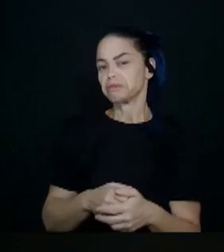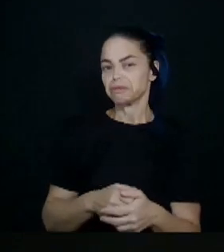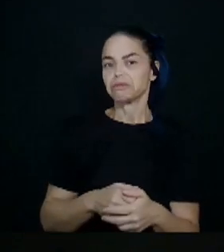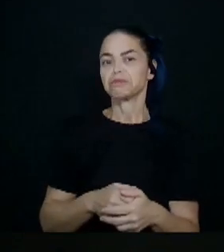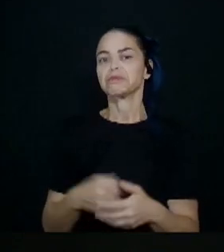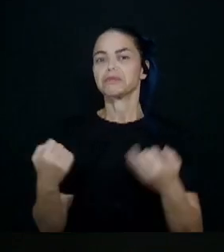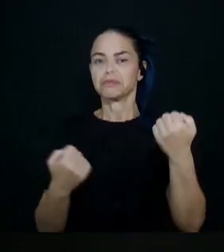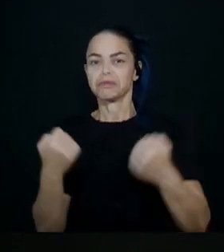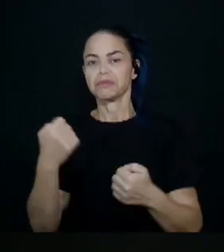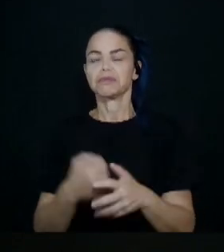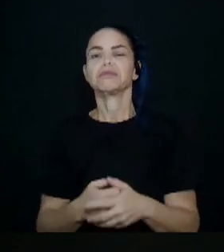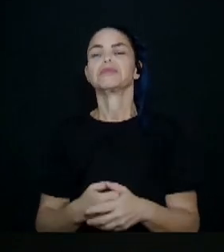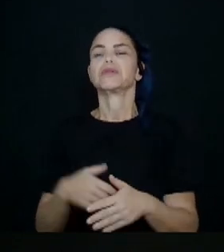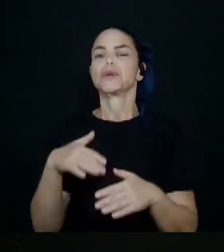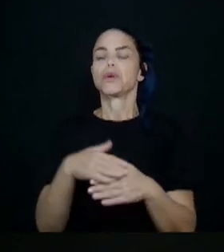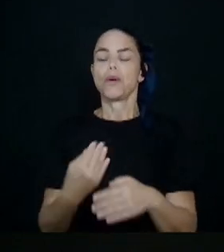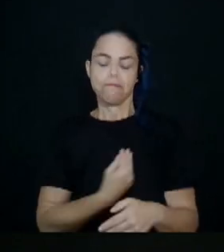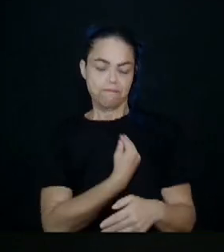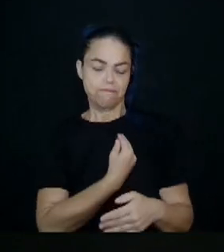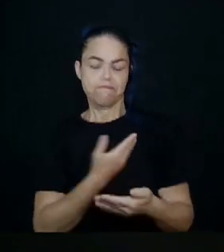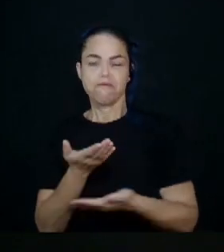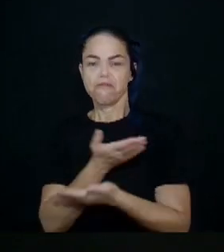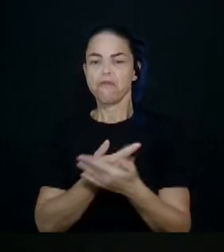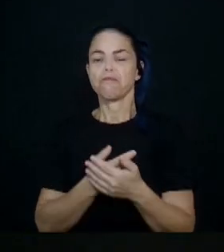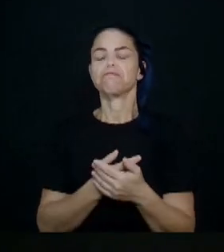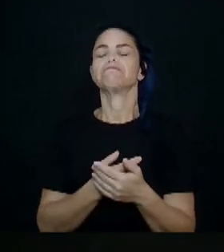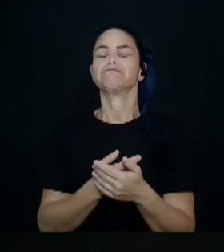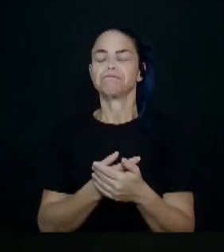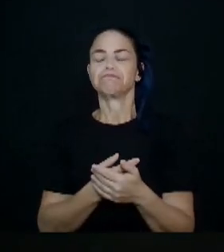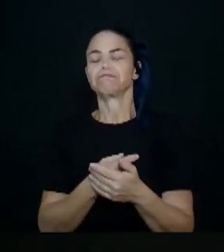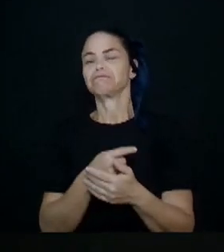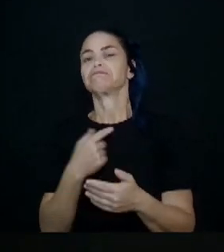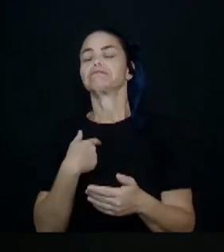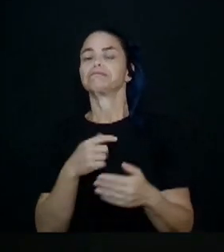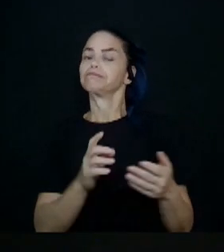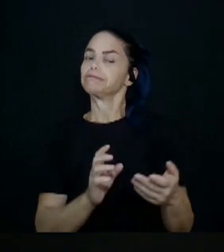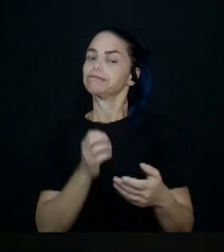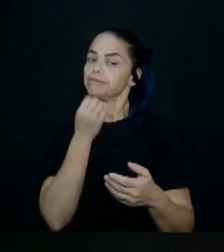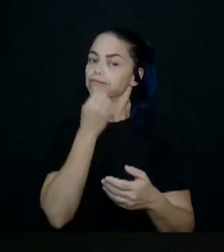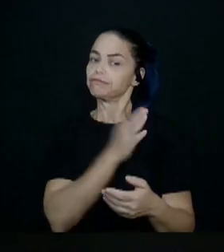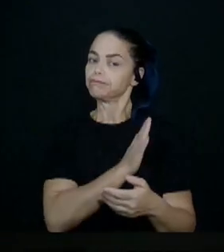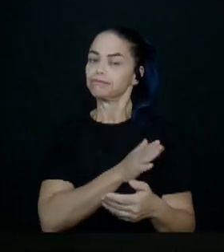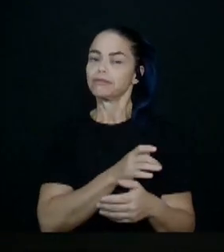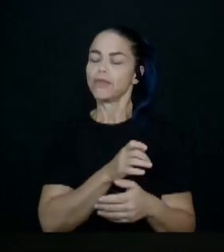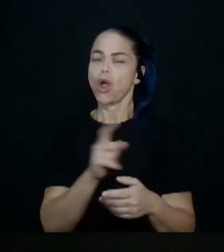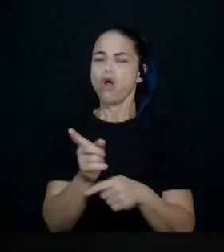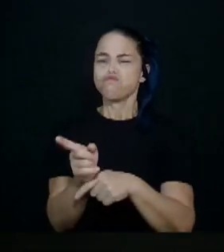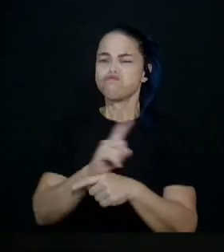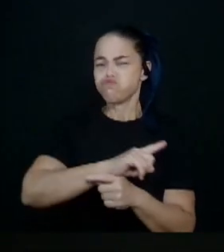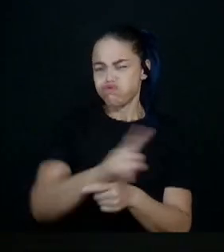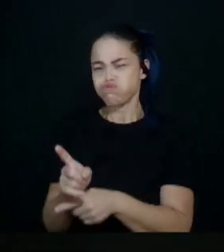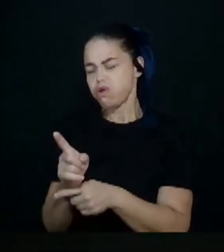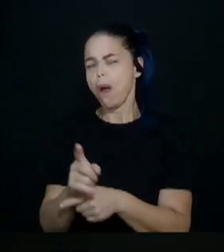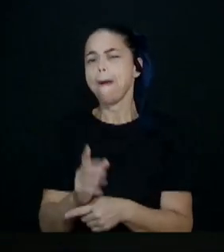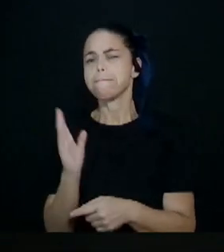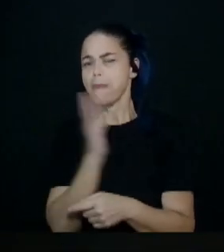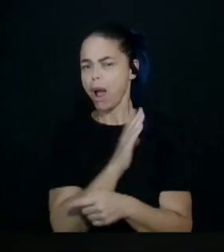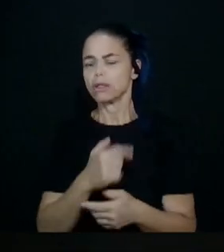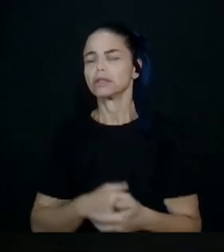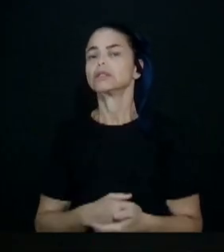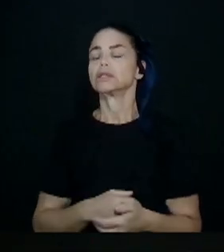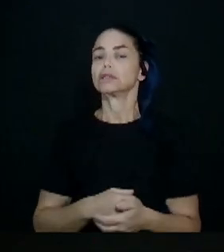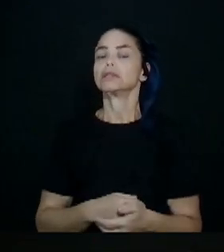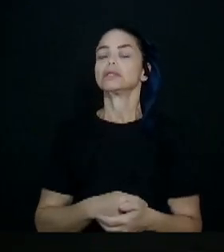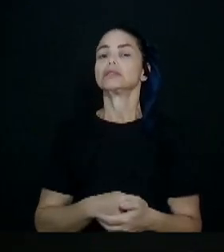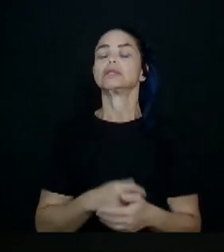é um espaço de convivência. Cada vez que a gente nega uma gentileza ou a gente acelera por pirraça, a gente gera uma reação em